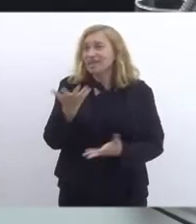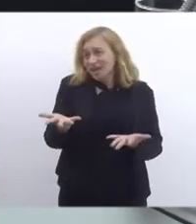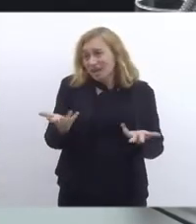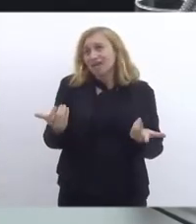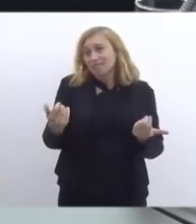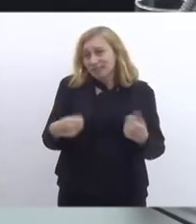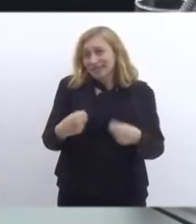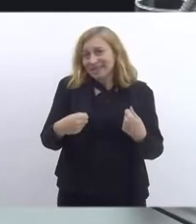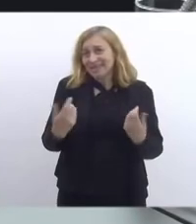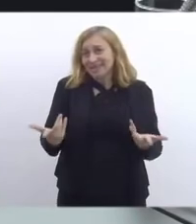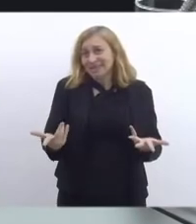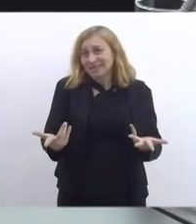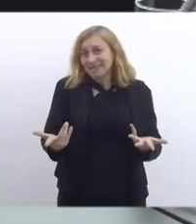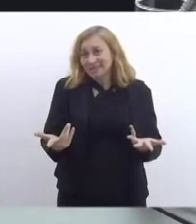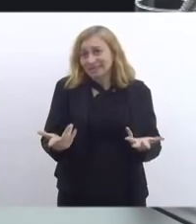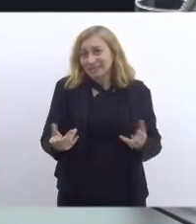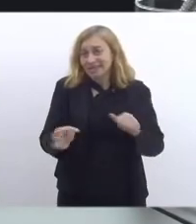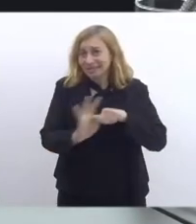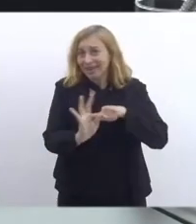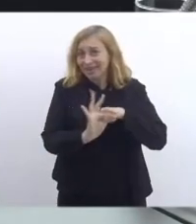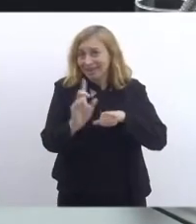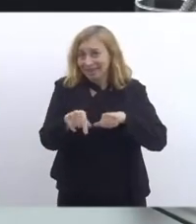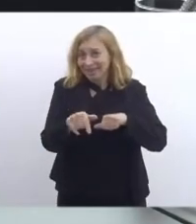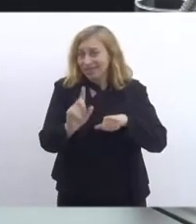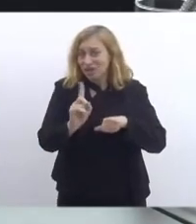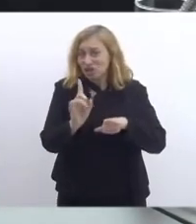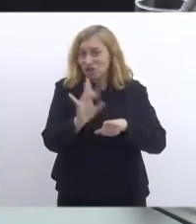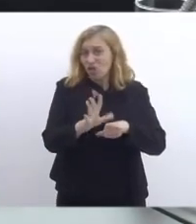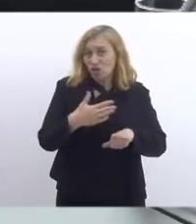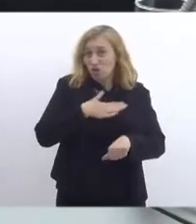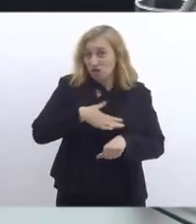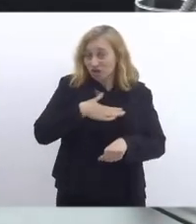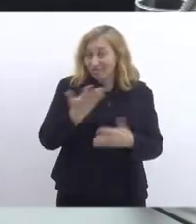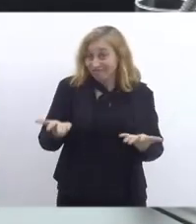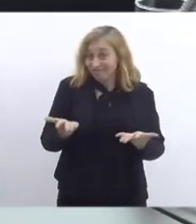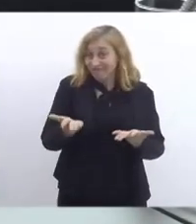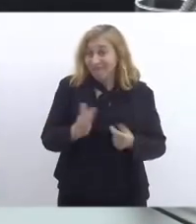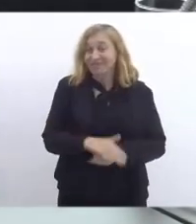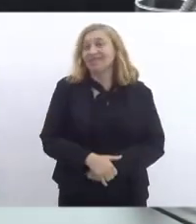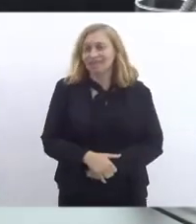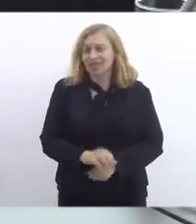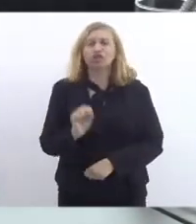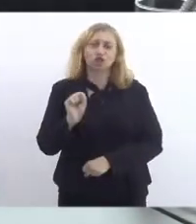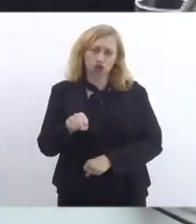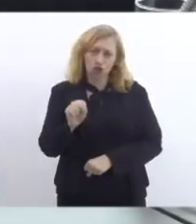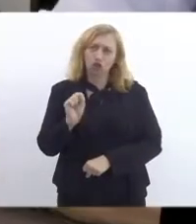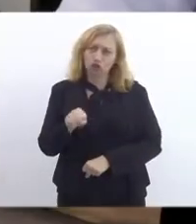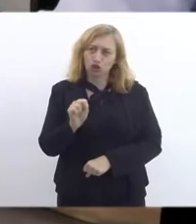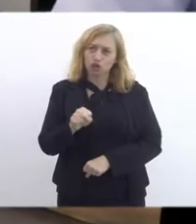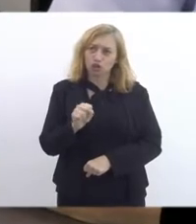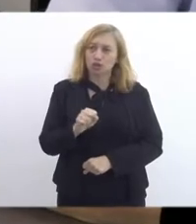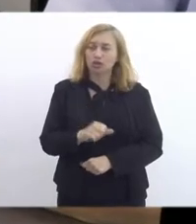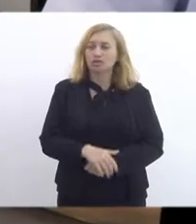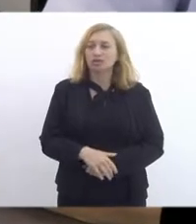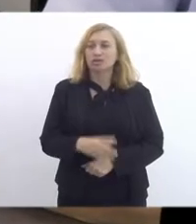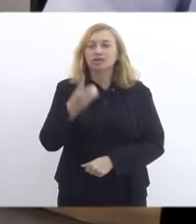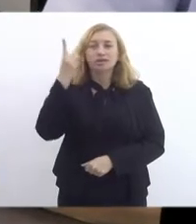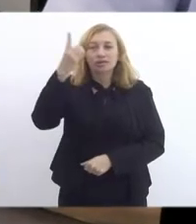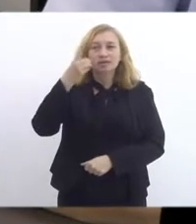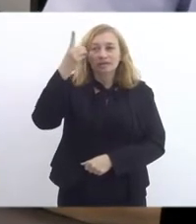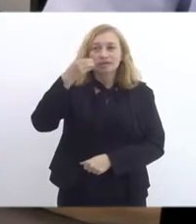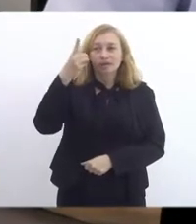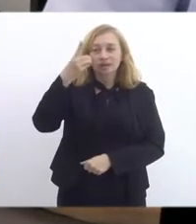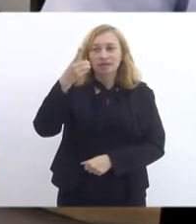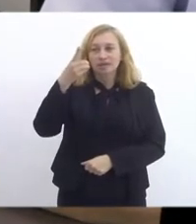um técnica, né? Não é só gostar. É muito mas... bacana. Não, mas tem... Sim. Olha, ô Luiz Paulo, não sei se eu já te contei,